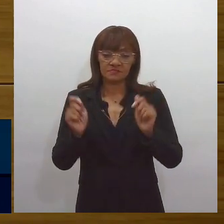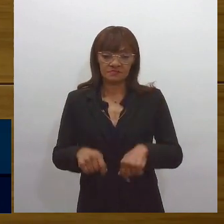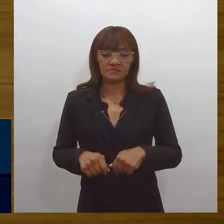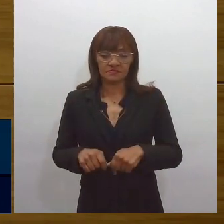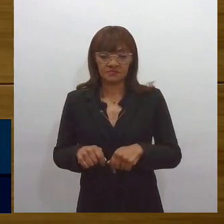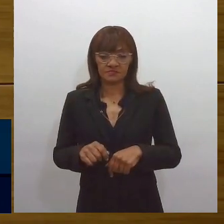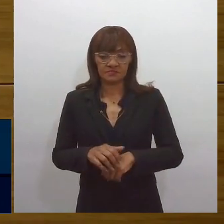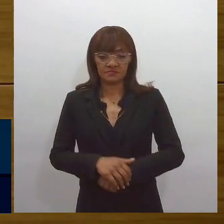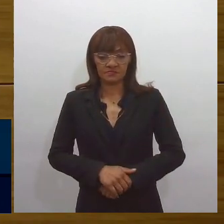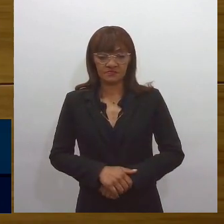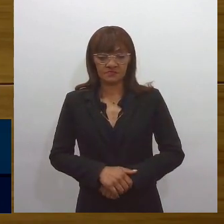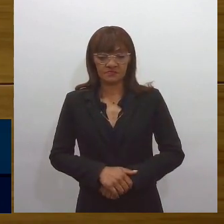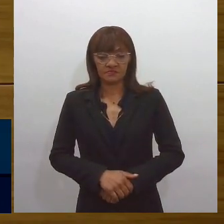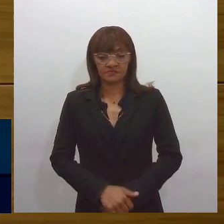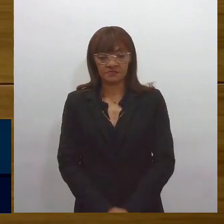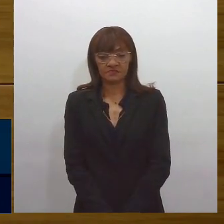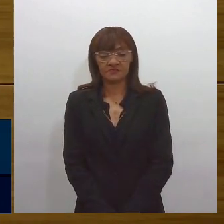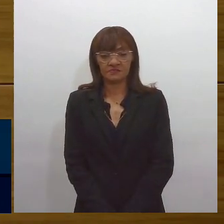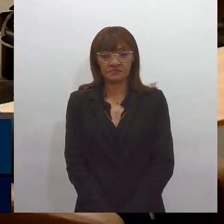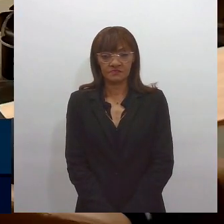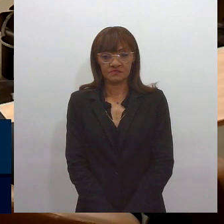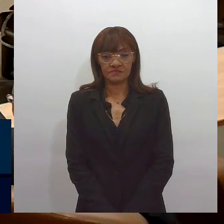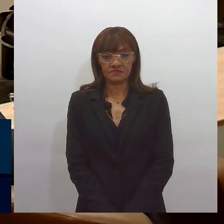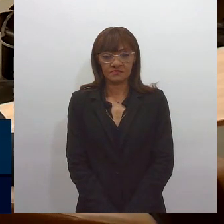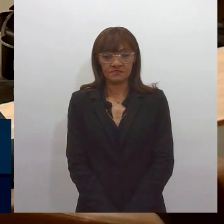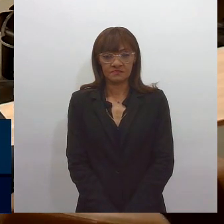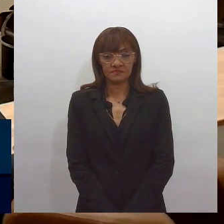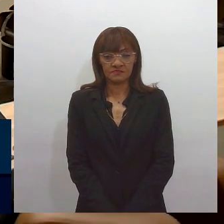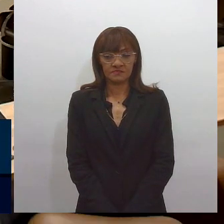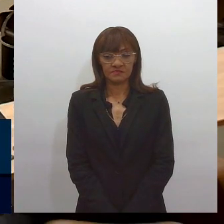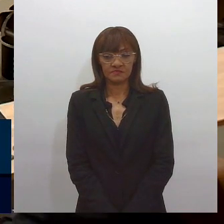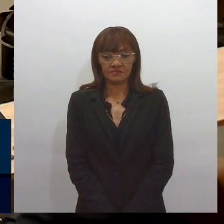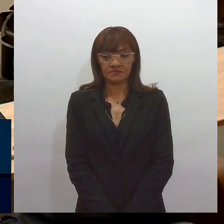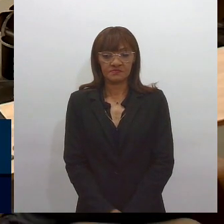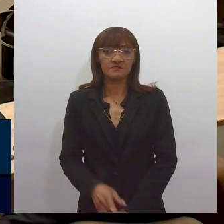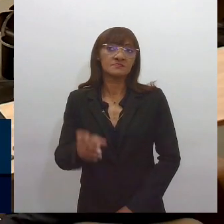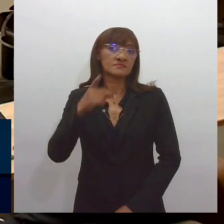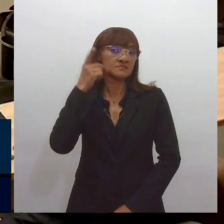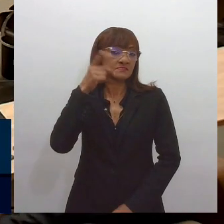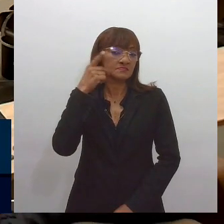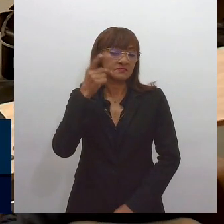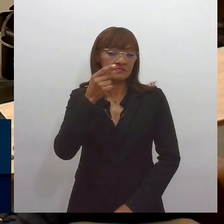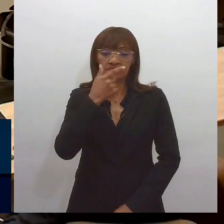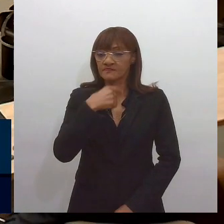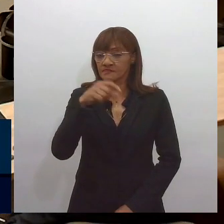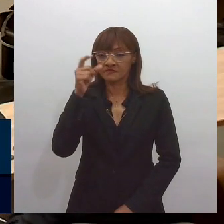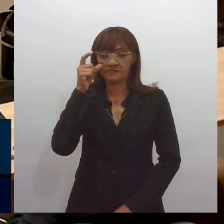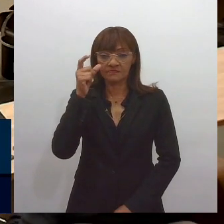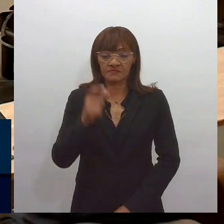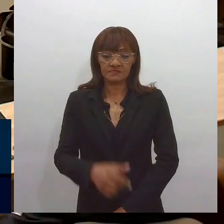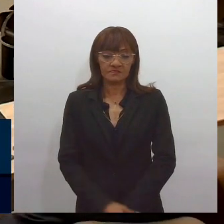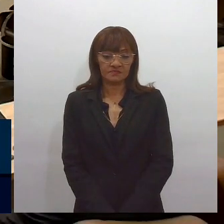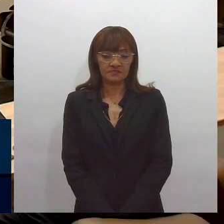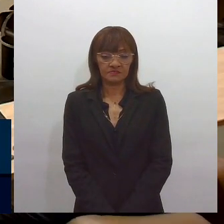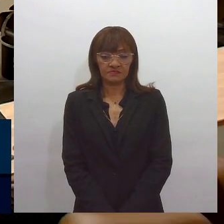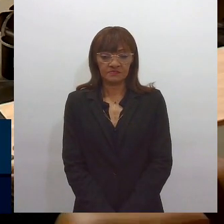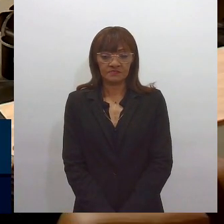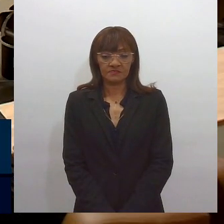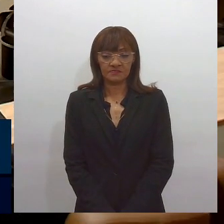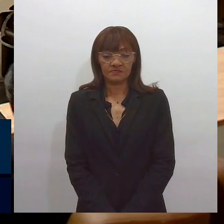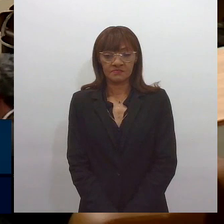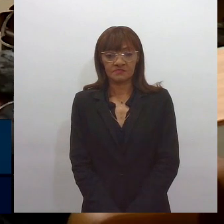BR101 Deputado georgio pasto tem a palavra senhor presidente também